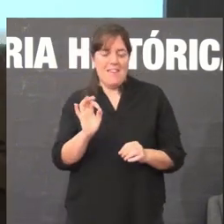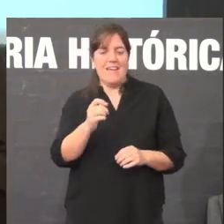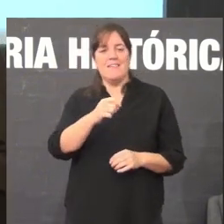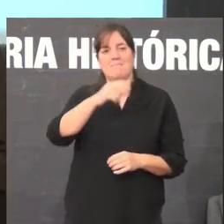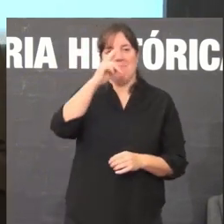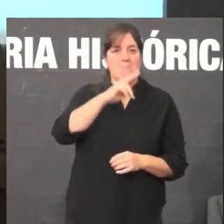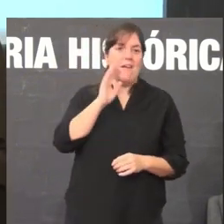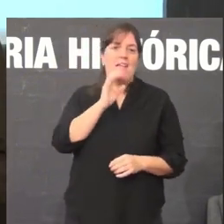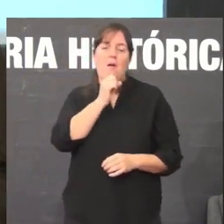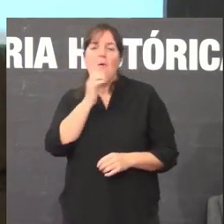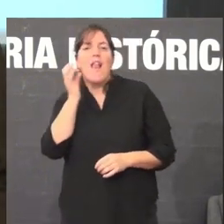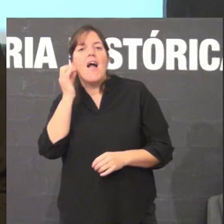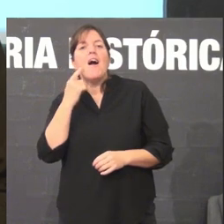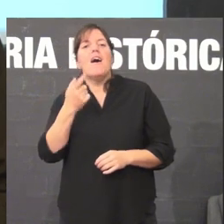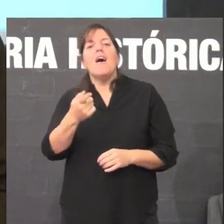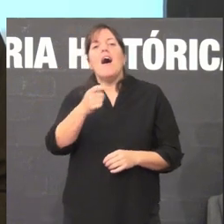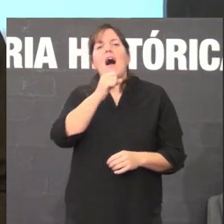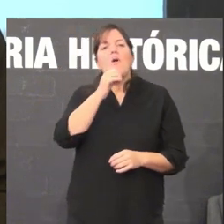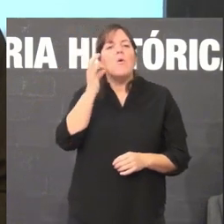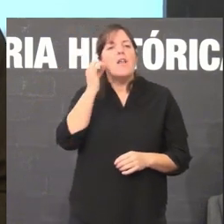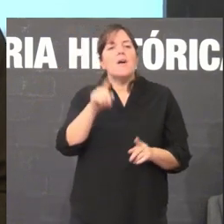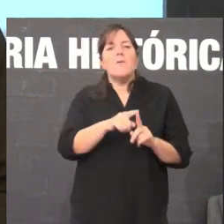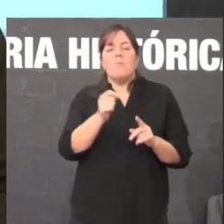pois, miña aboa enganábase.